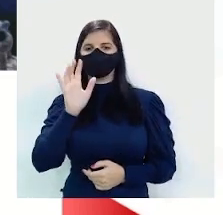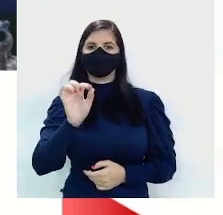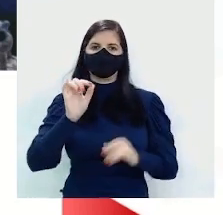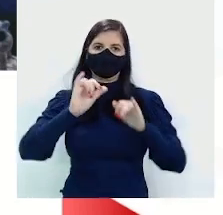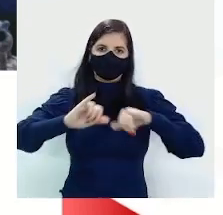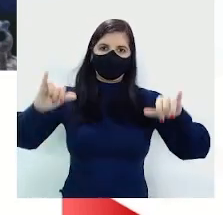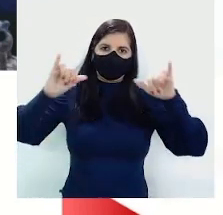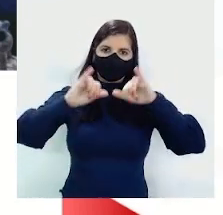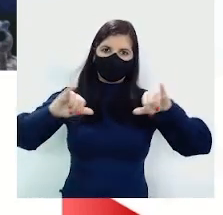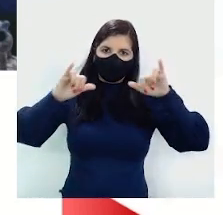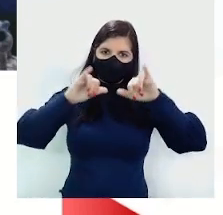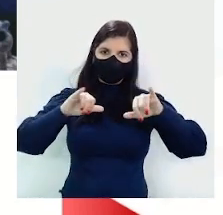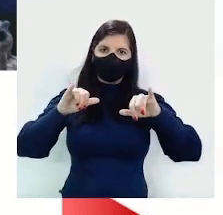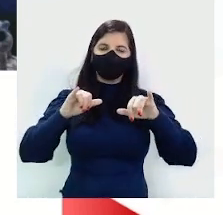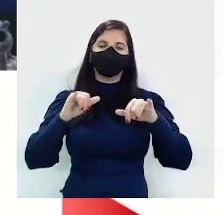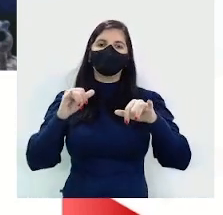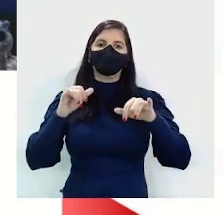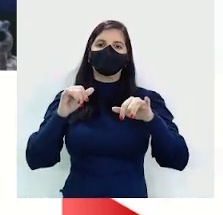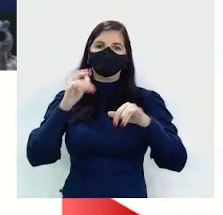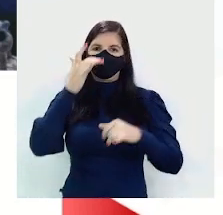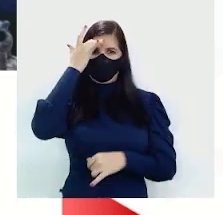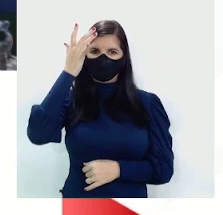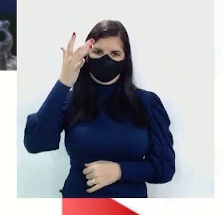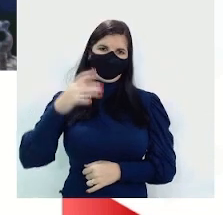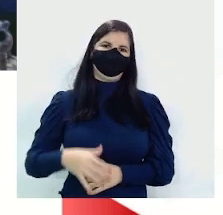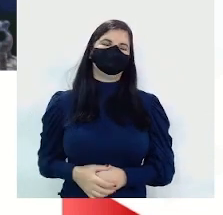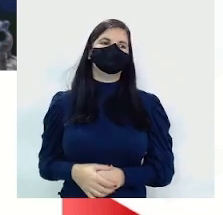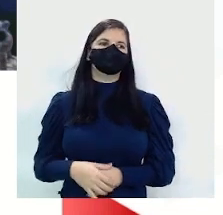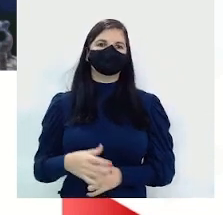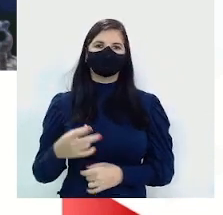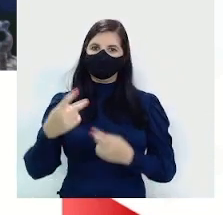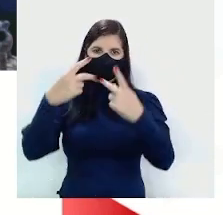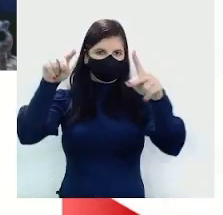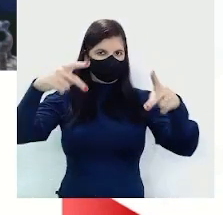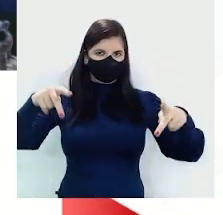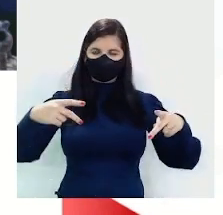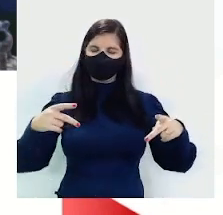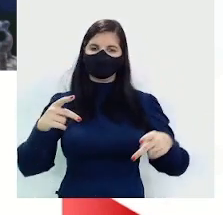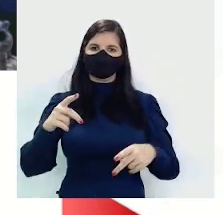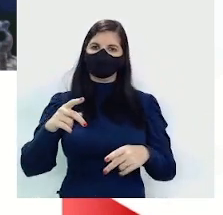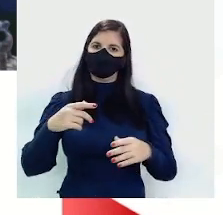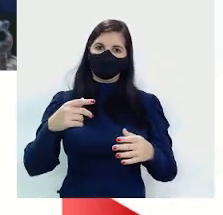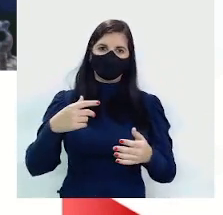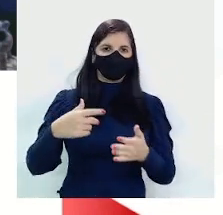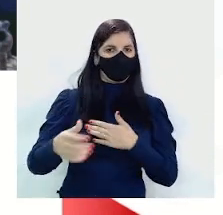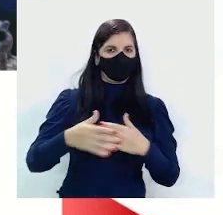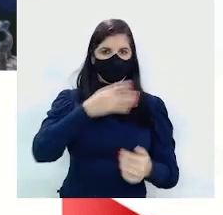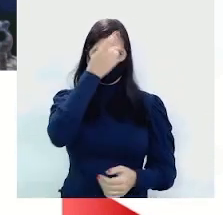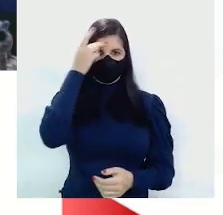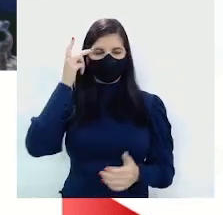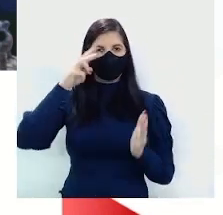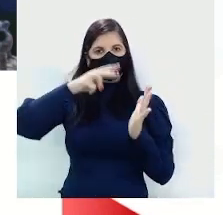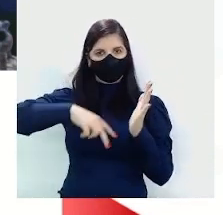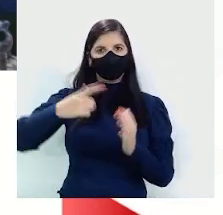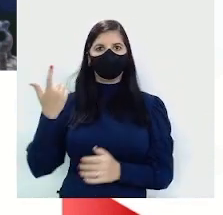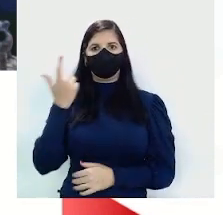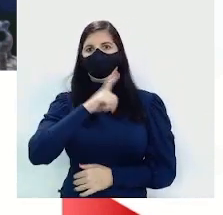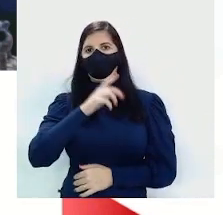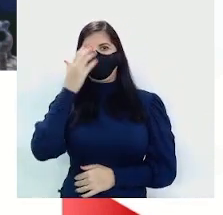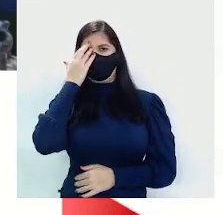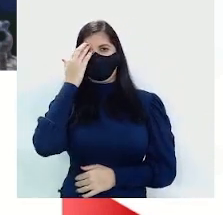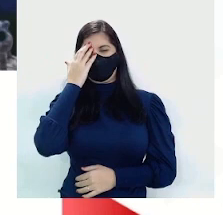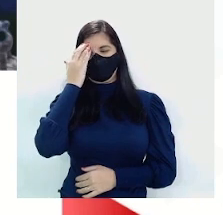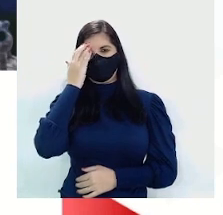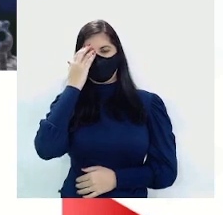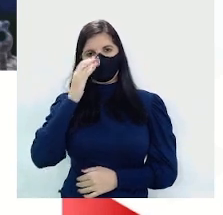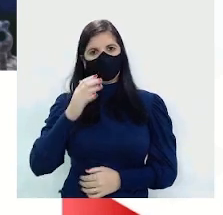as informações estão sendo passadas de forma fácil, e que eu e você, que não entendemos muito bem do assunto, conseguimos compreender de